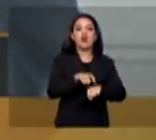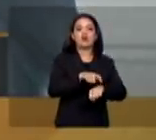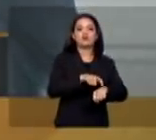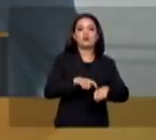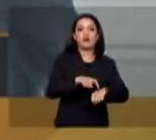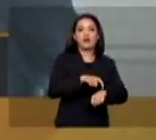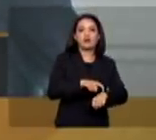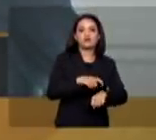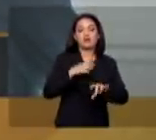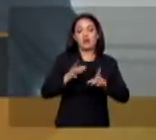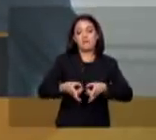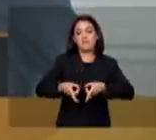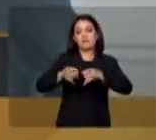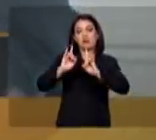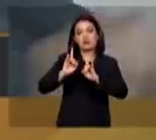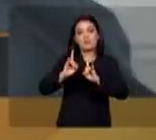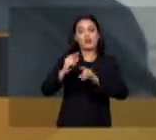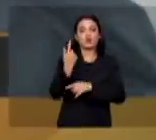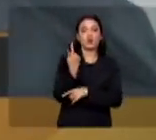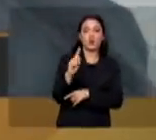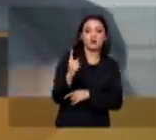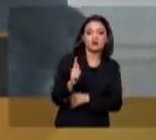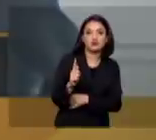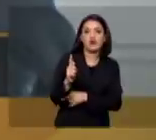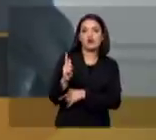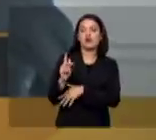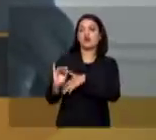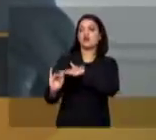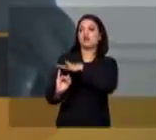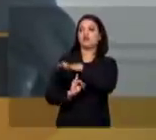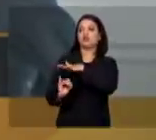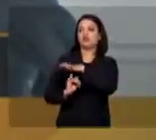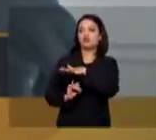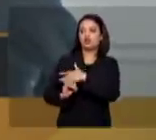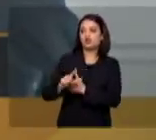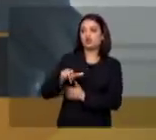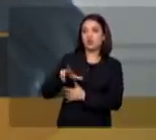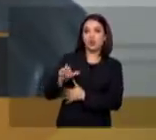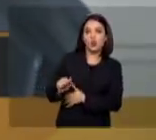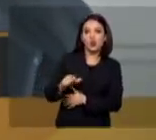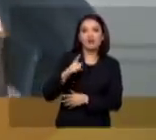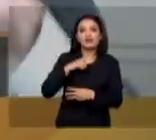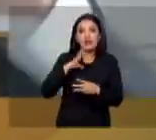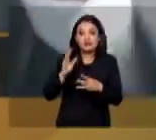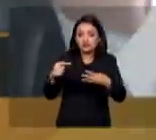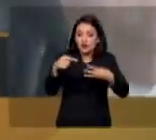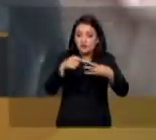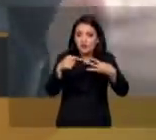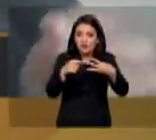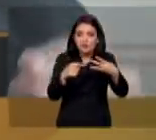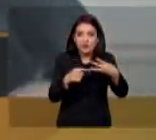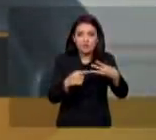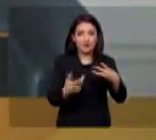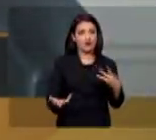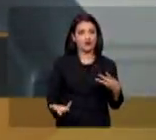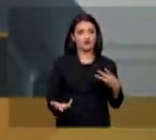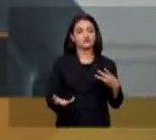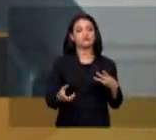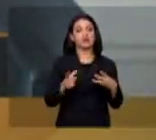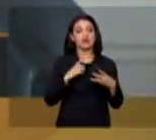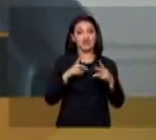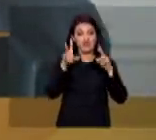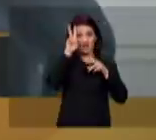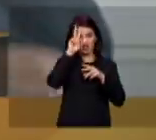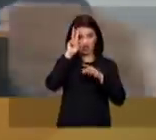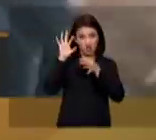apartamento triplex no Guarujá, Instituto Lula, ou seja... Houve o